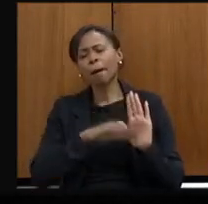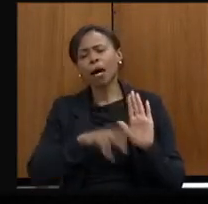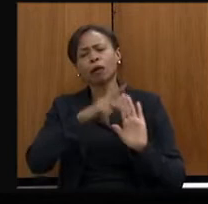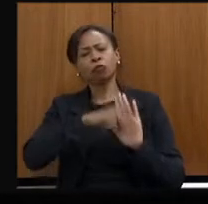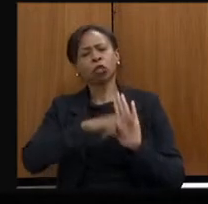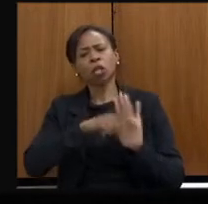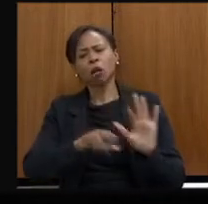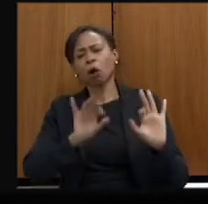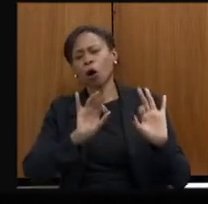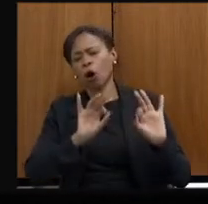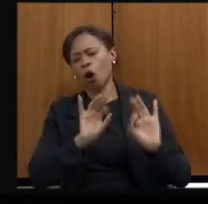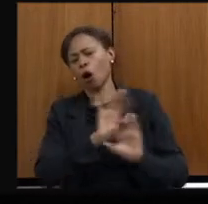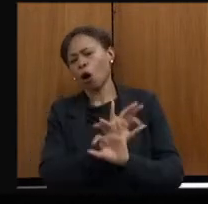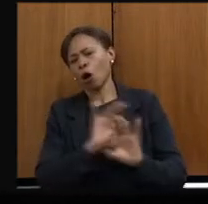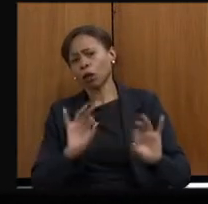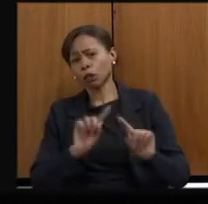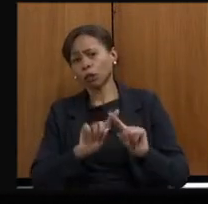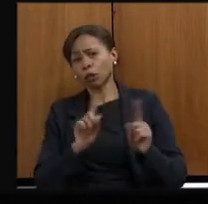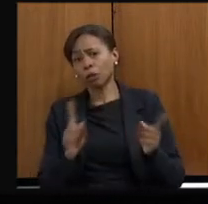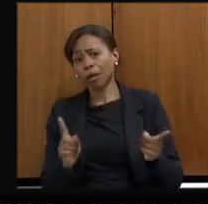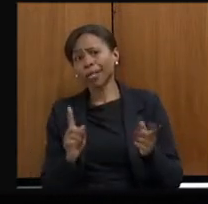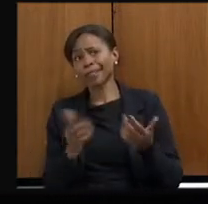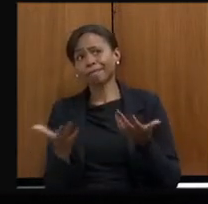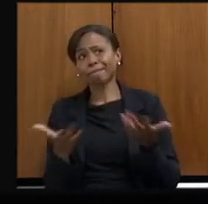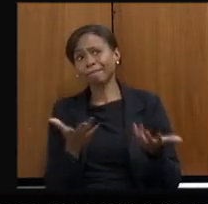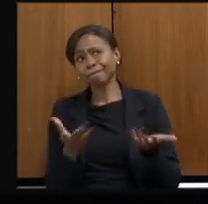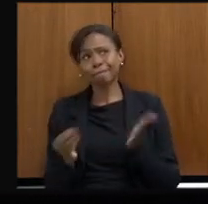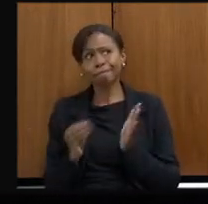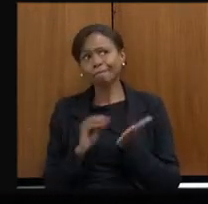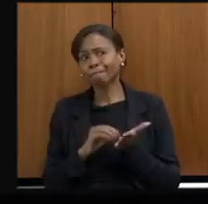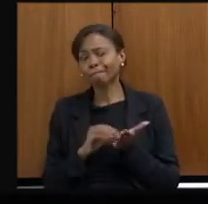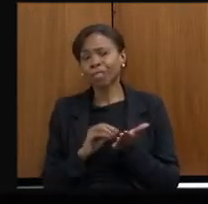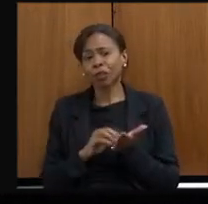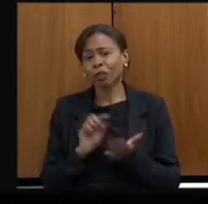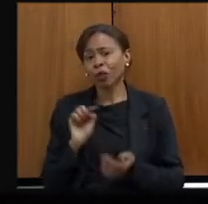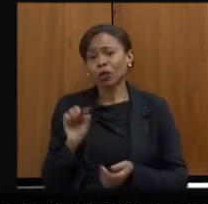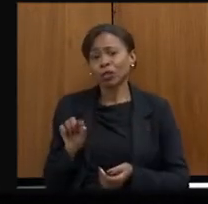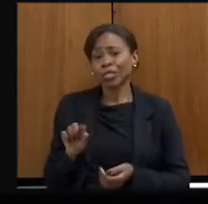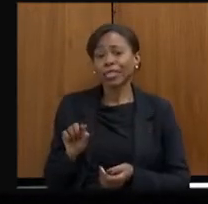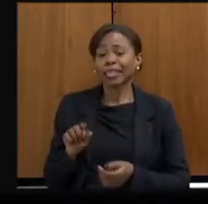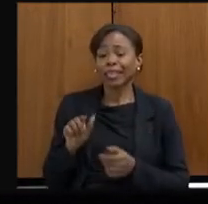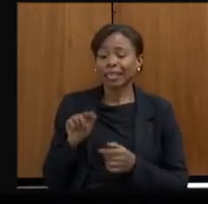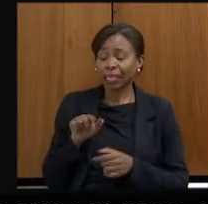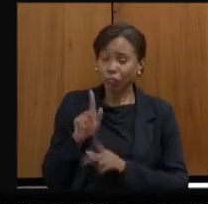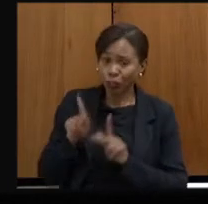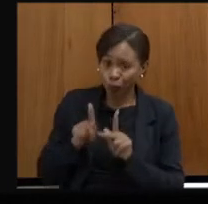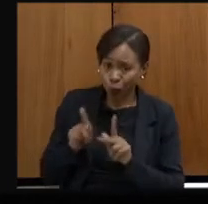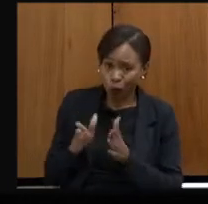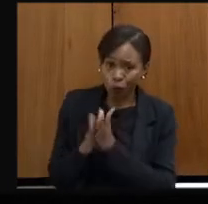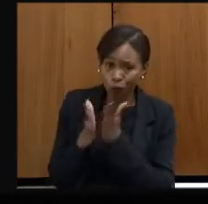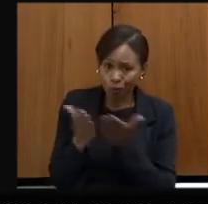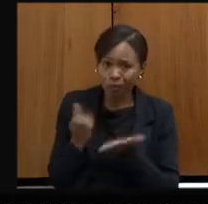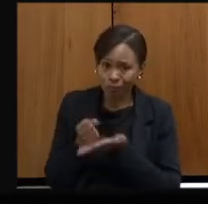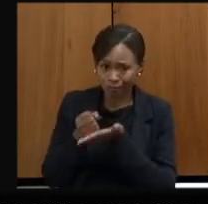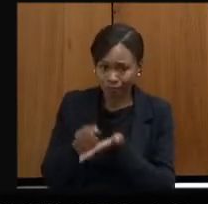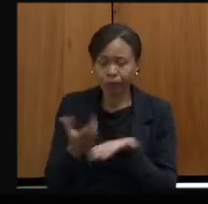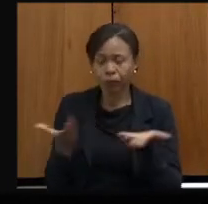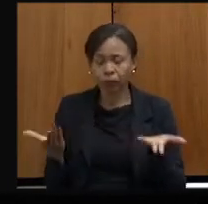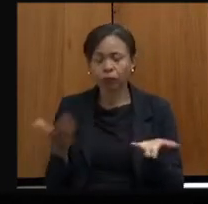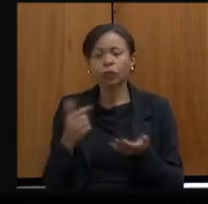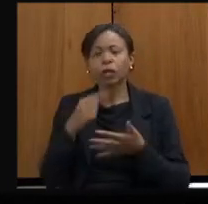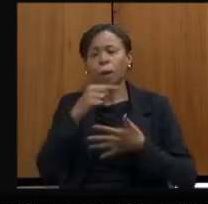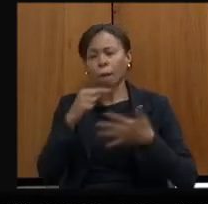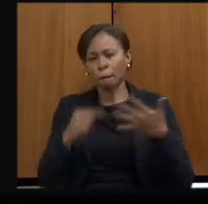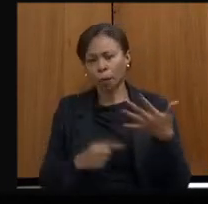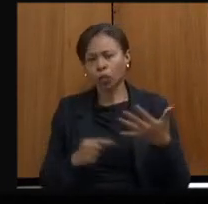mas com uma escala muito tímida diante da necessidade. Então, nesse aspecto, eu faço aqui